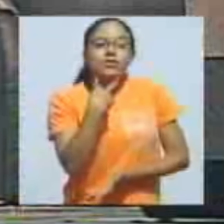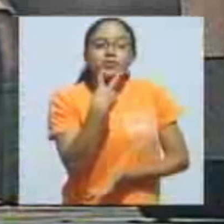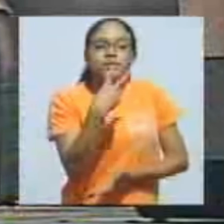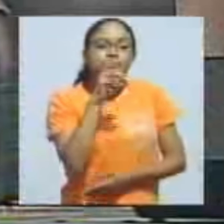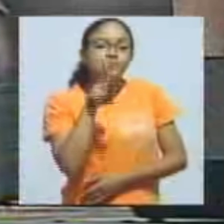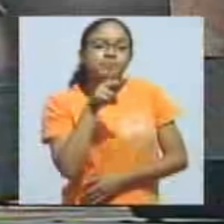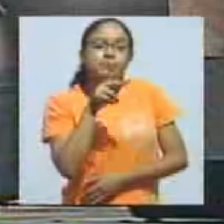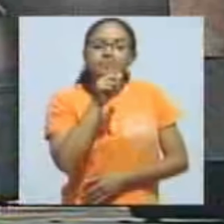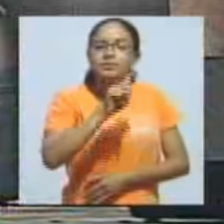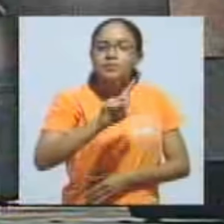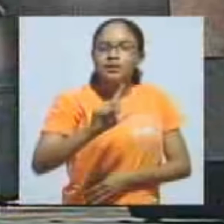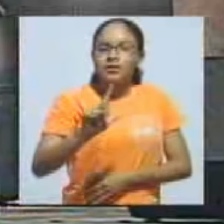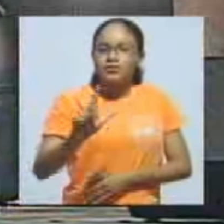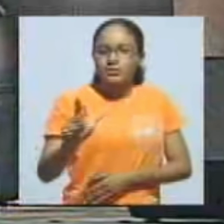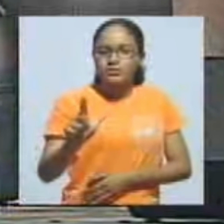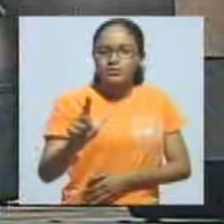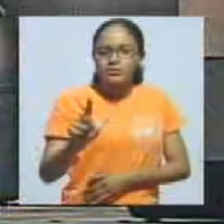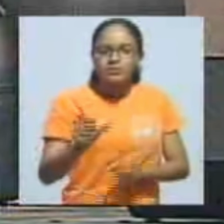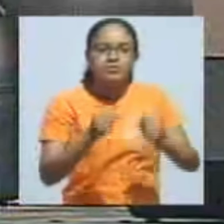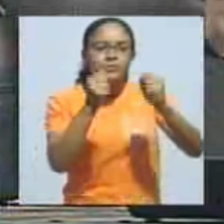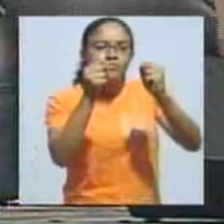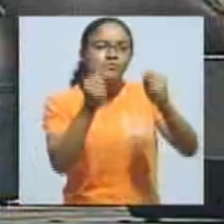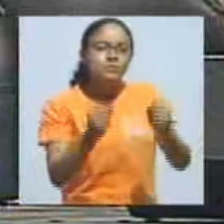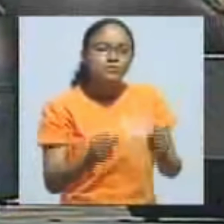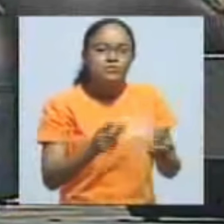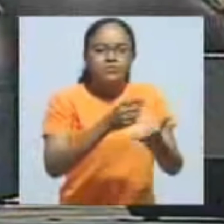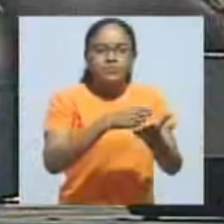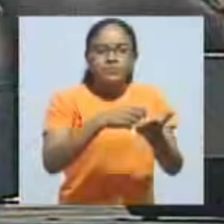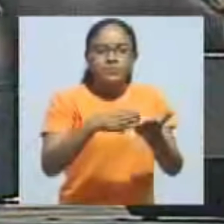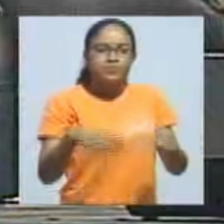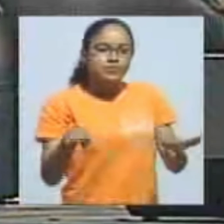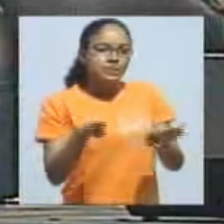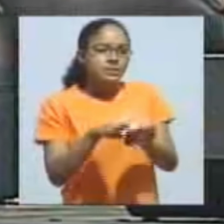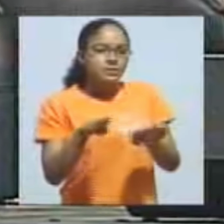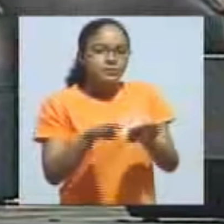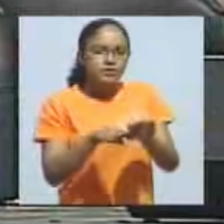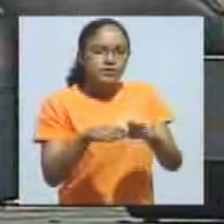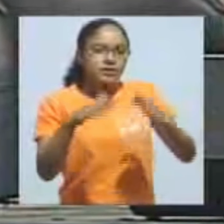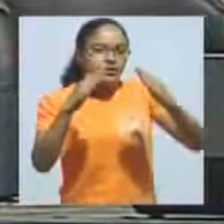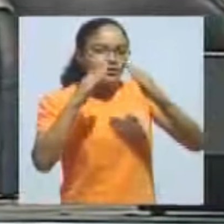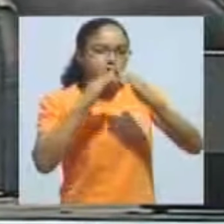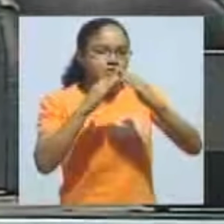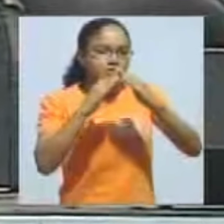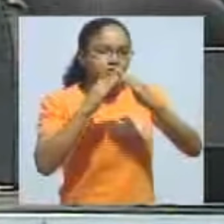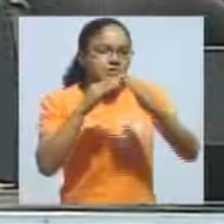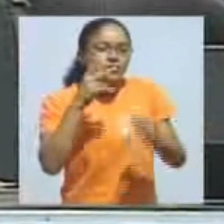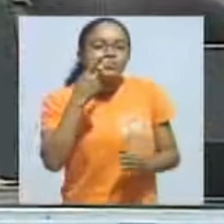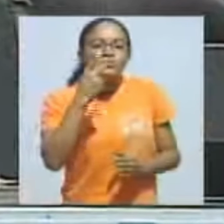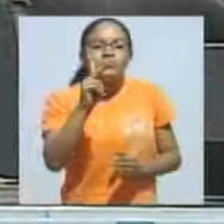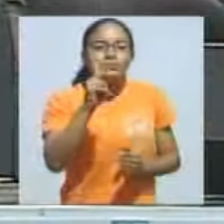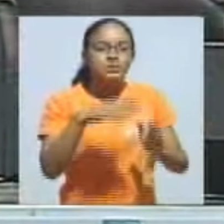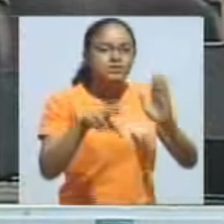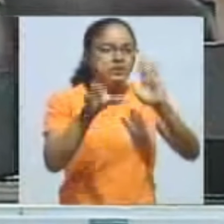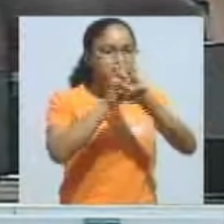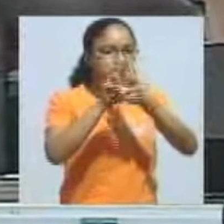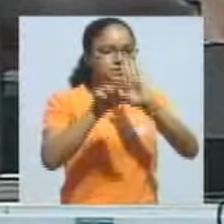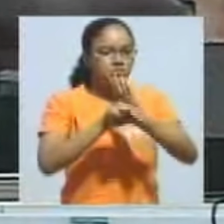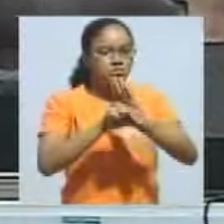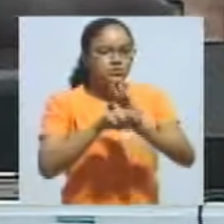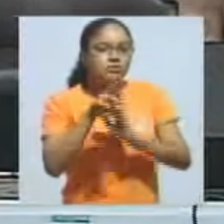pode escrever e ele pode também pregar. Padre Léo, a casa continua sendo sua.